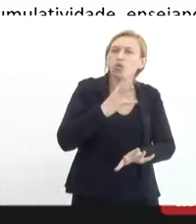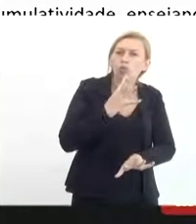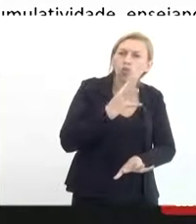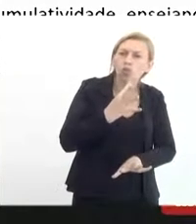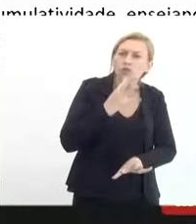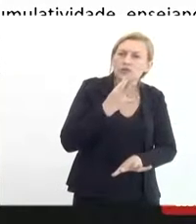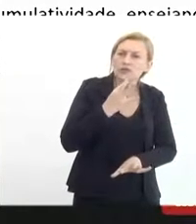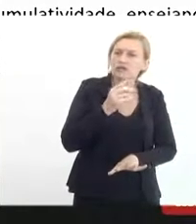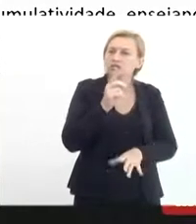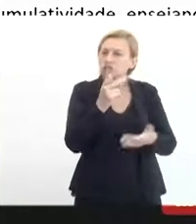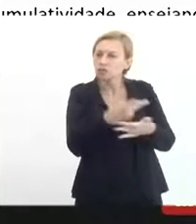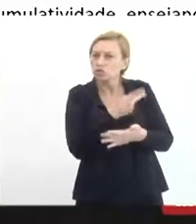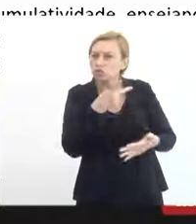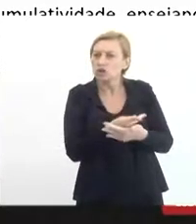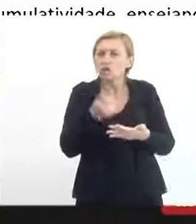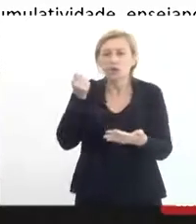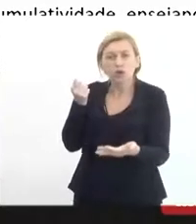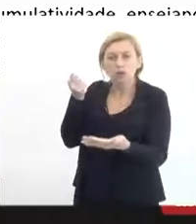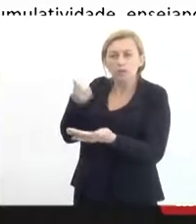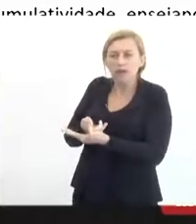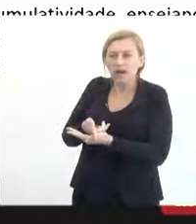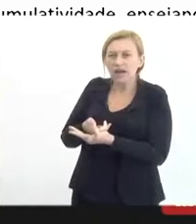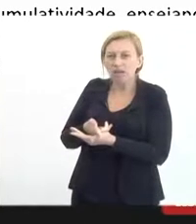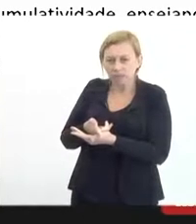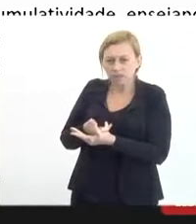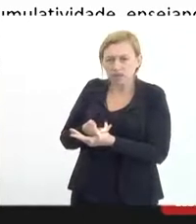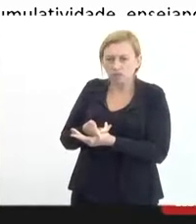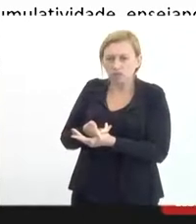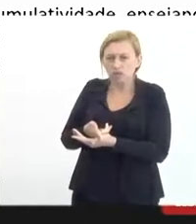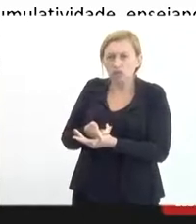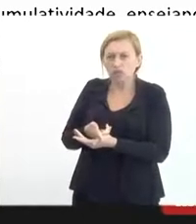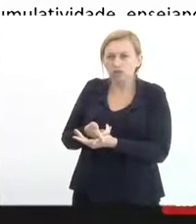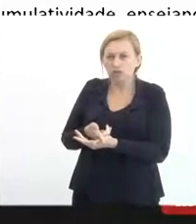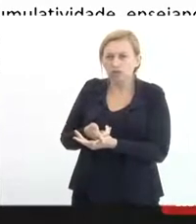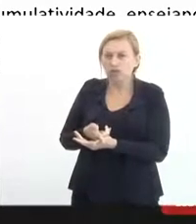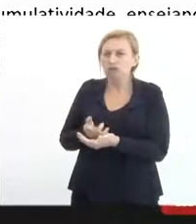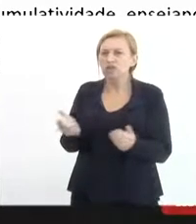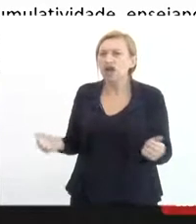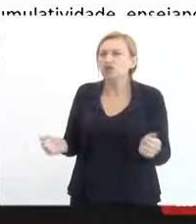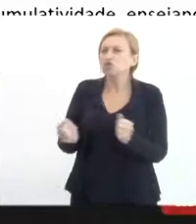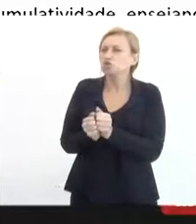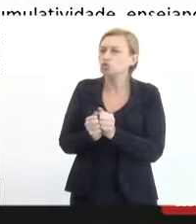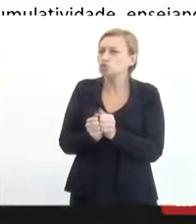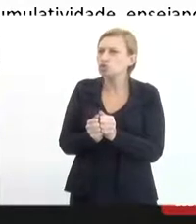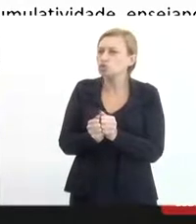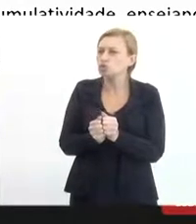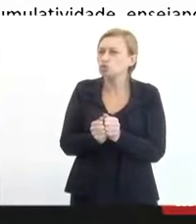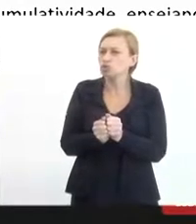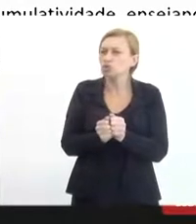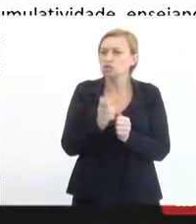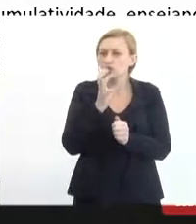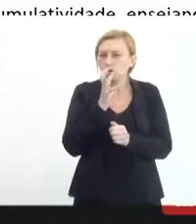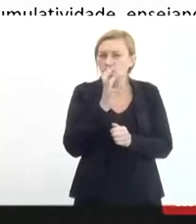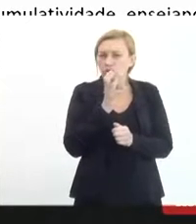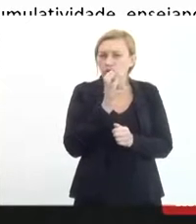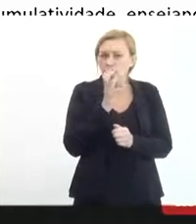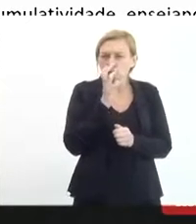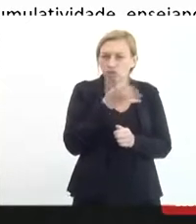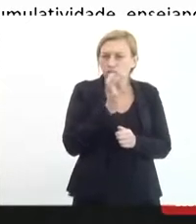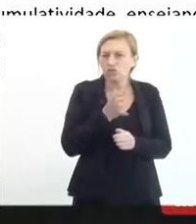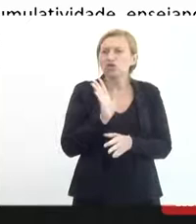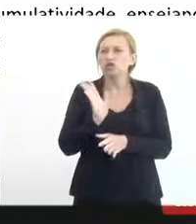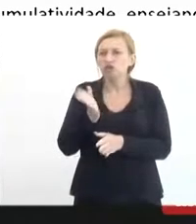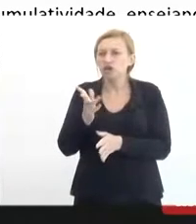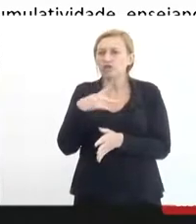reconhecimento desse erro e o pagamento destes autos, que está junto com a denúncia espontânea que eu mencionei ter